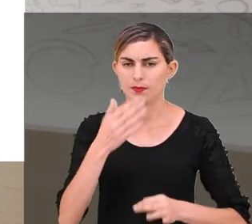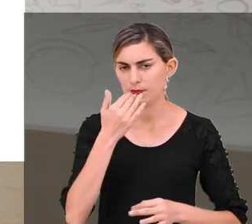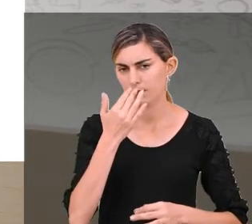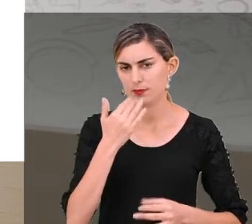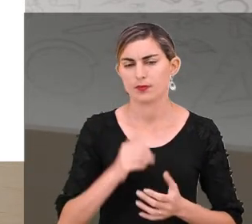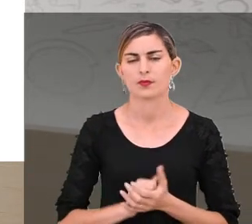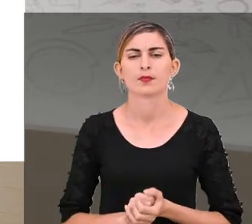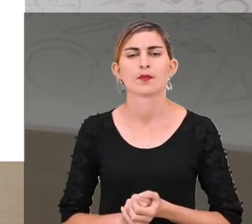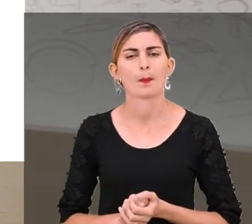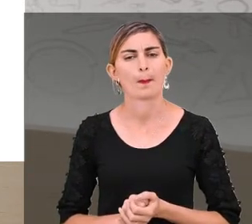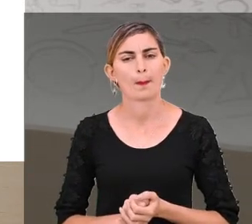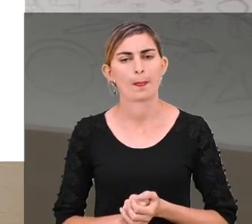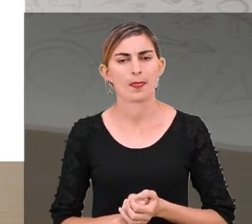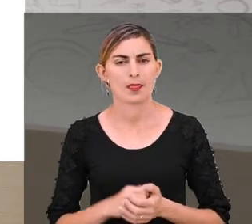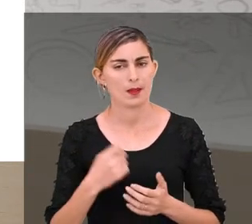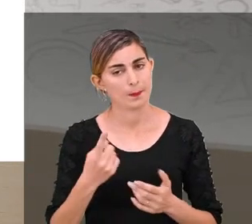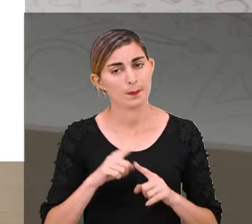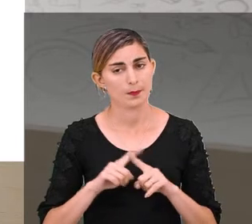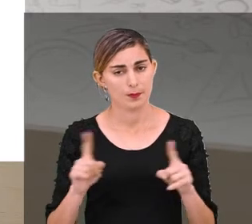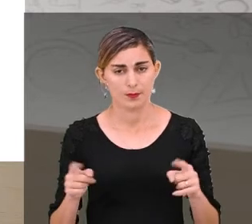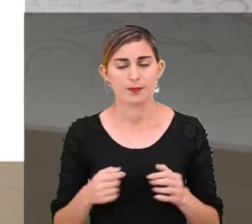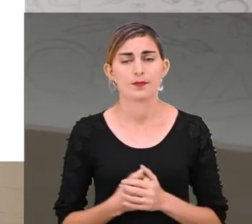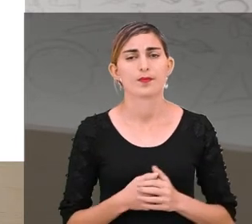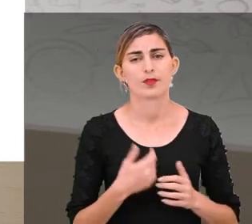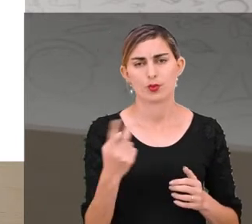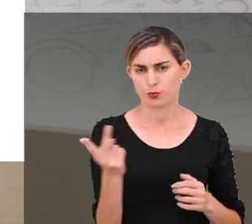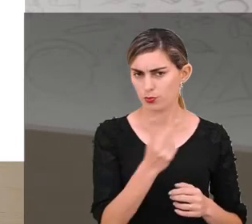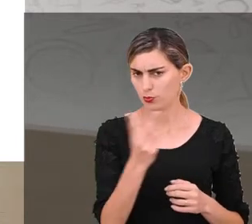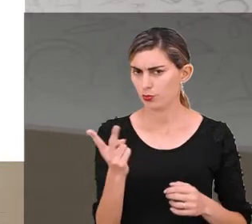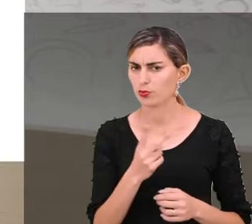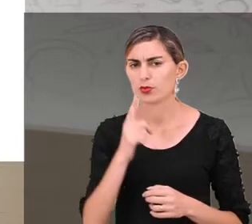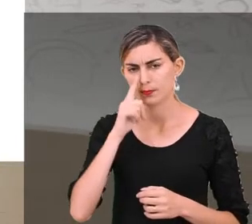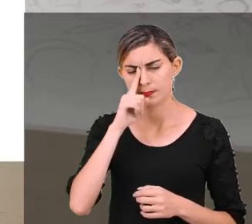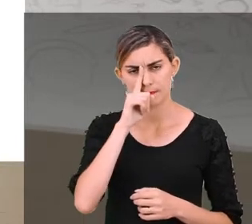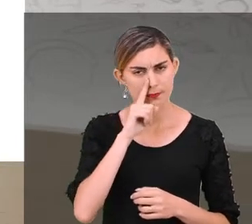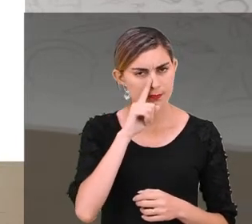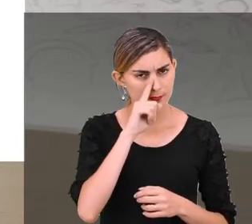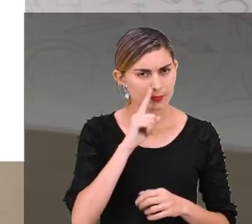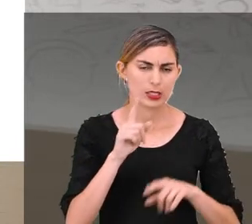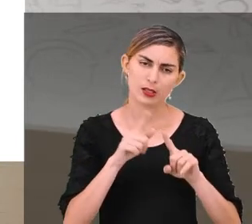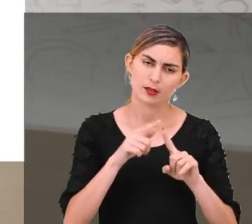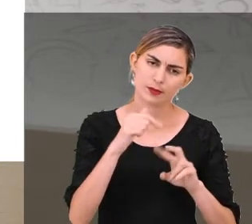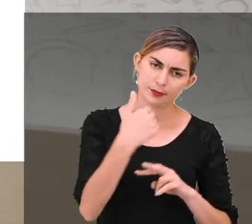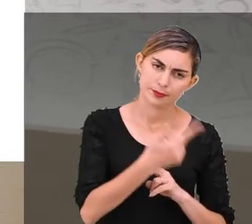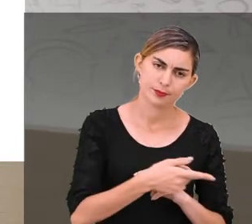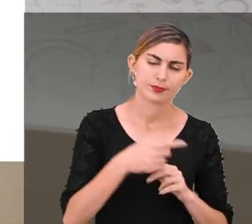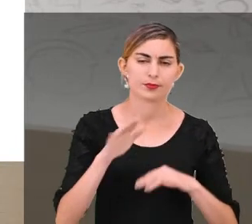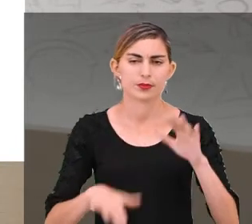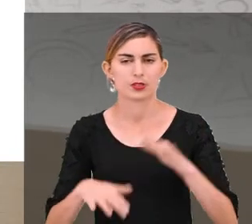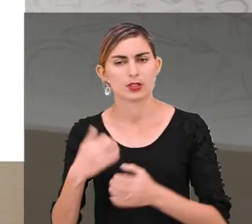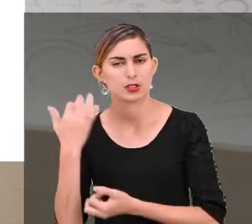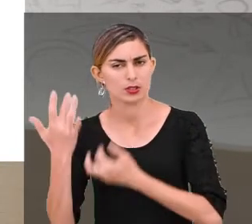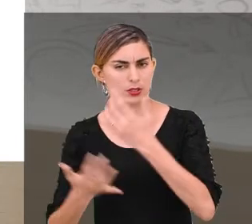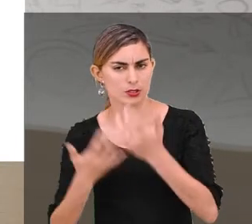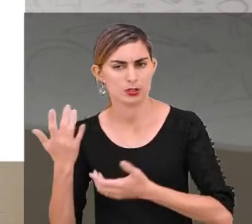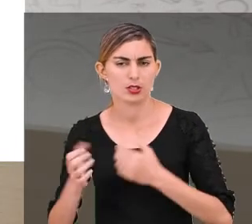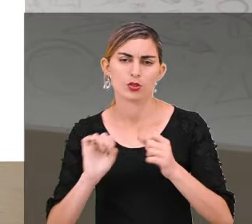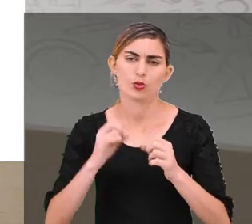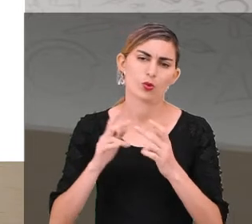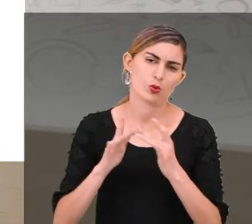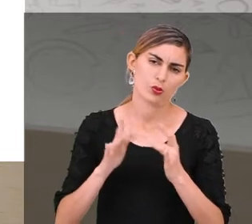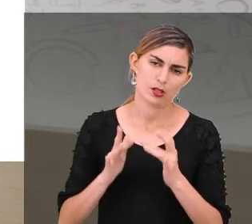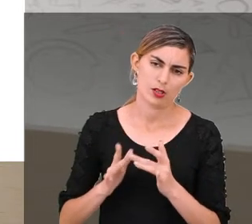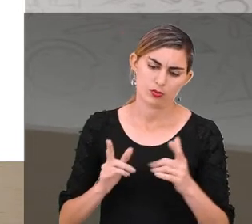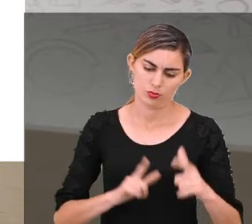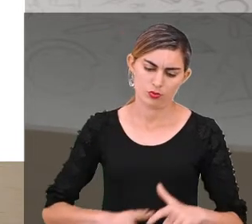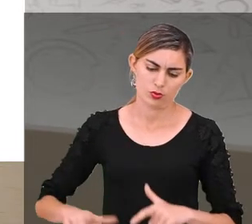desses alimentos. Porém, ambos os fatores de risco, tanto a probabilidade de incêndio quanto o